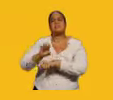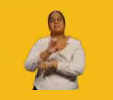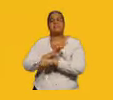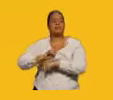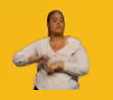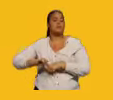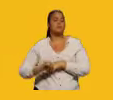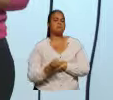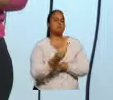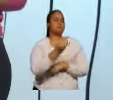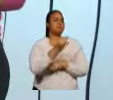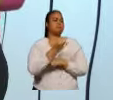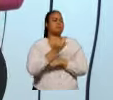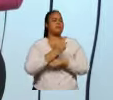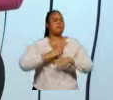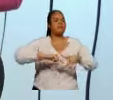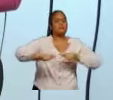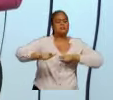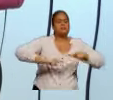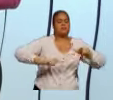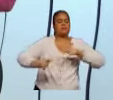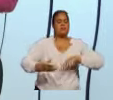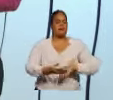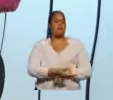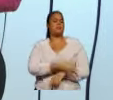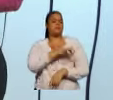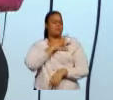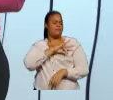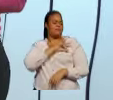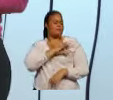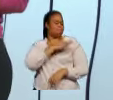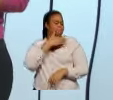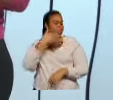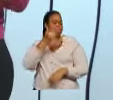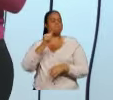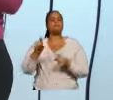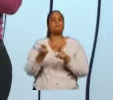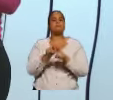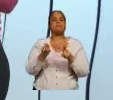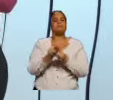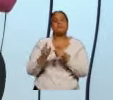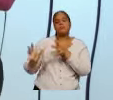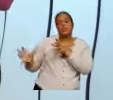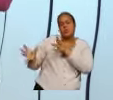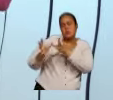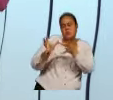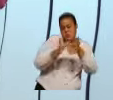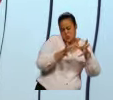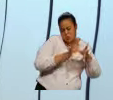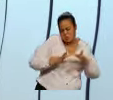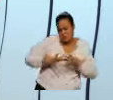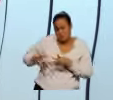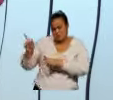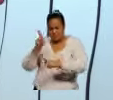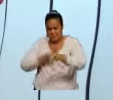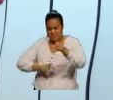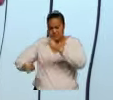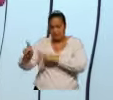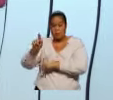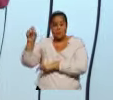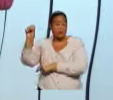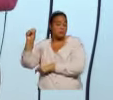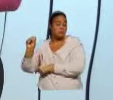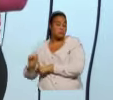oportunidade de emprego os melhores salários eles vão justificar aglomeração de pessoas por exemplo na região